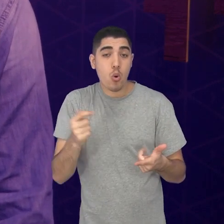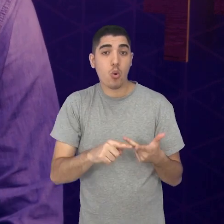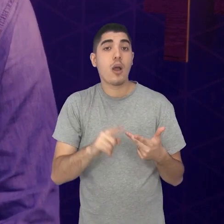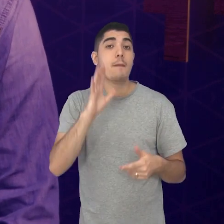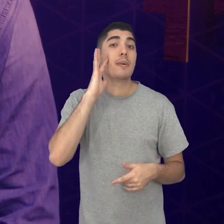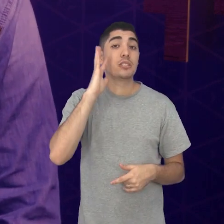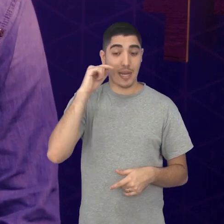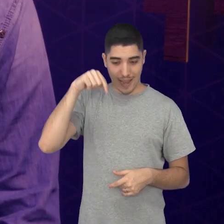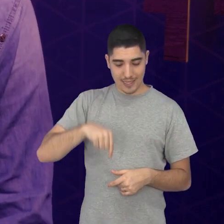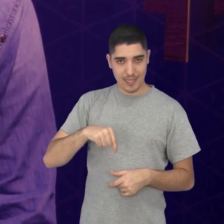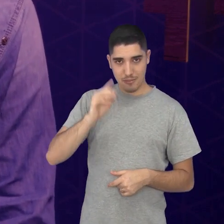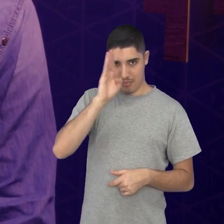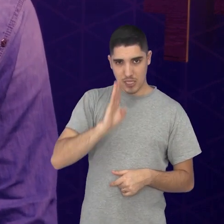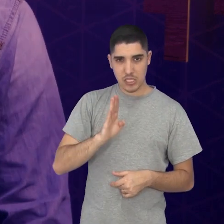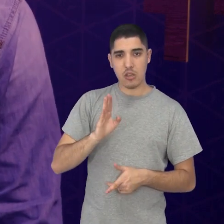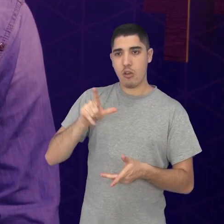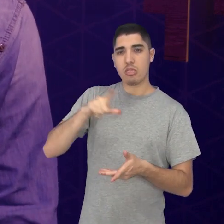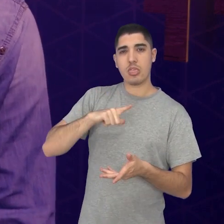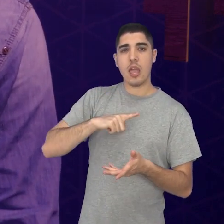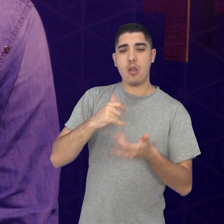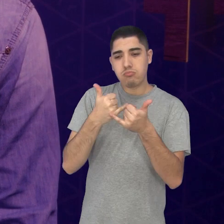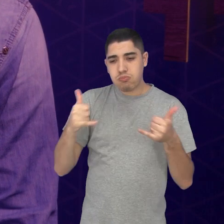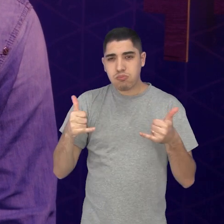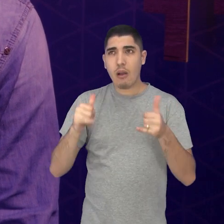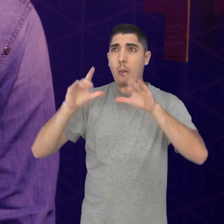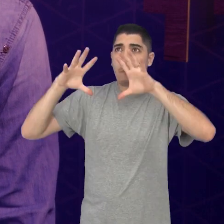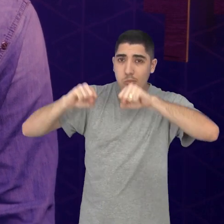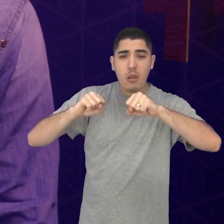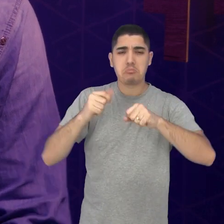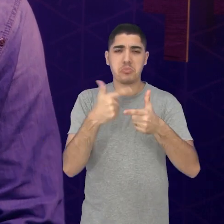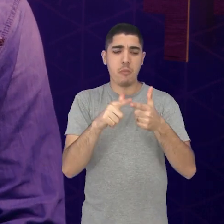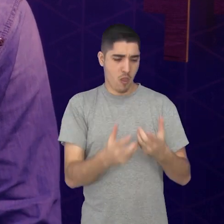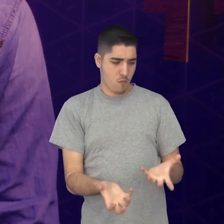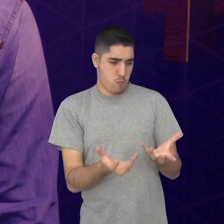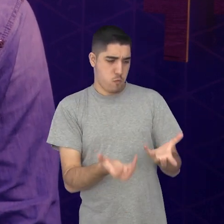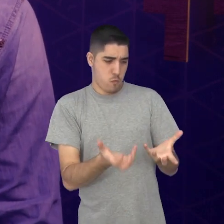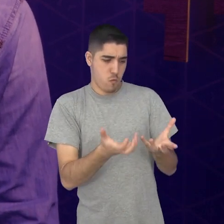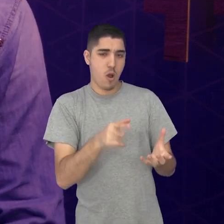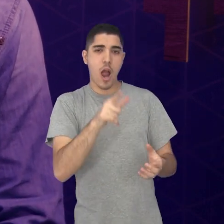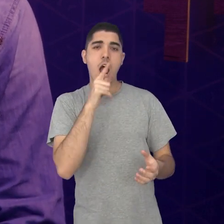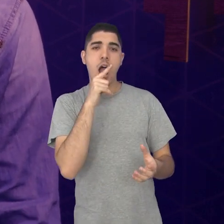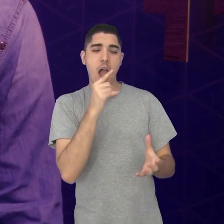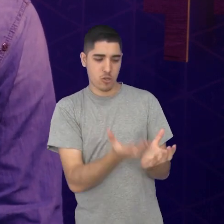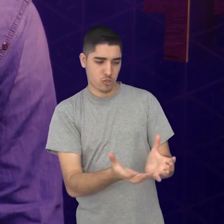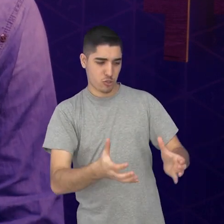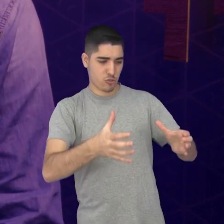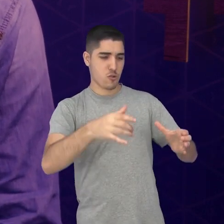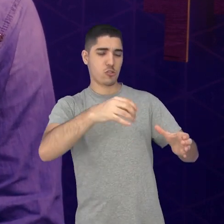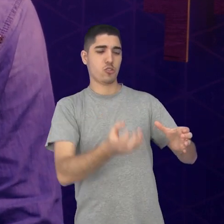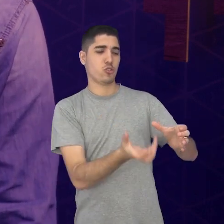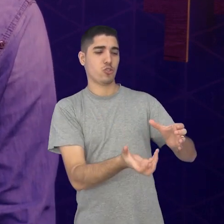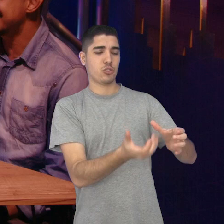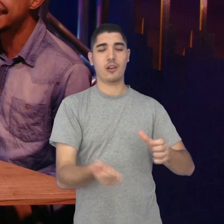aqui pra gente, né, falta energia elétrica, a gente liga o fogão esquenta uma bacia A gente d'água e toma um